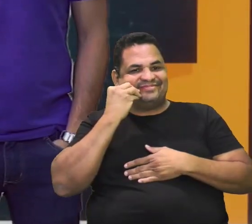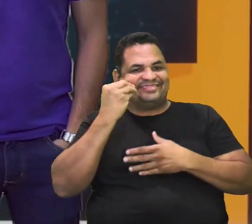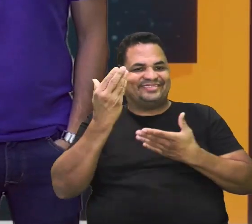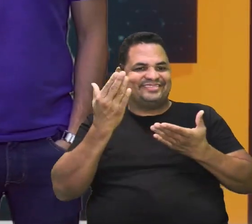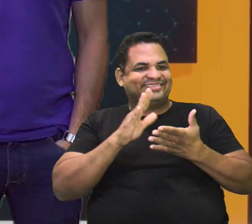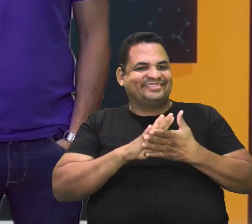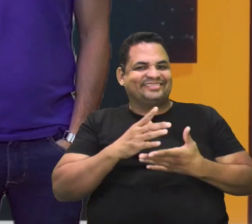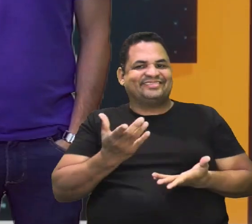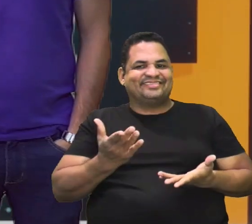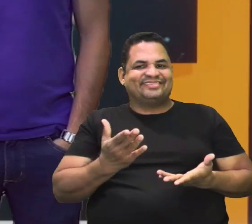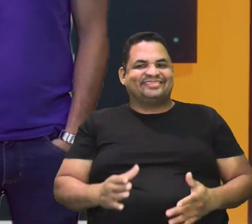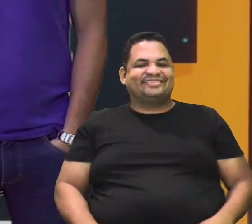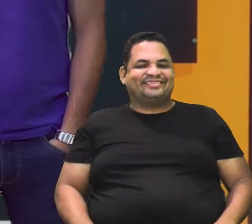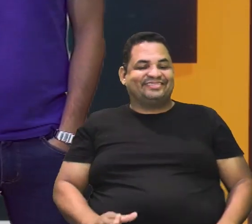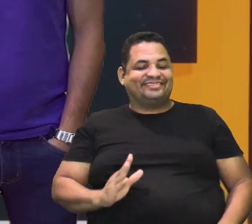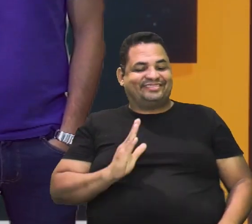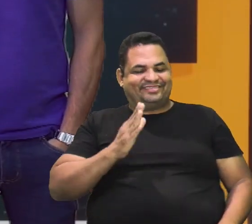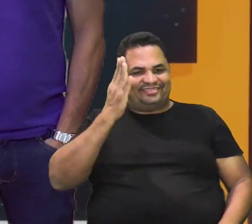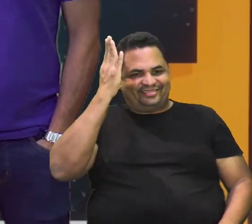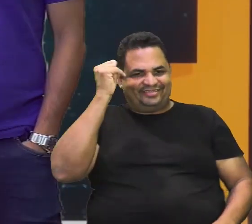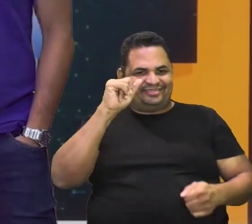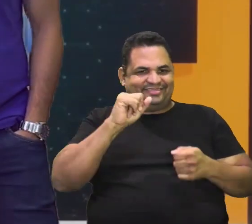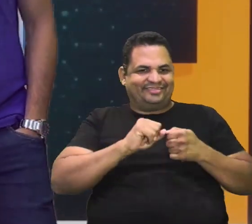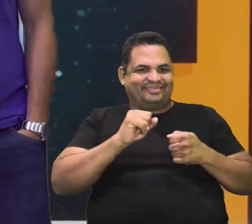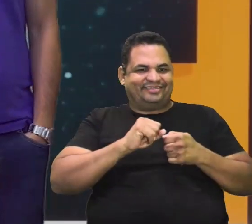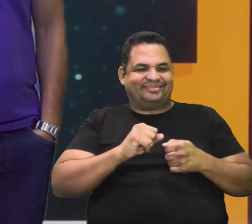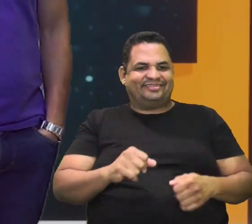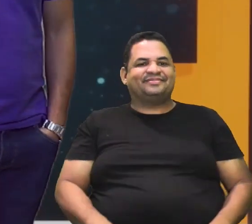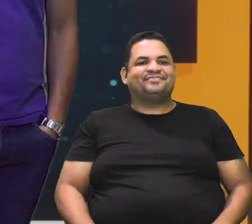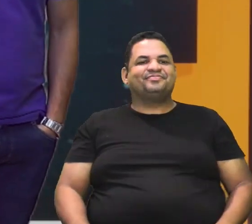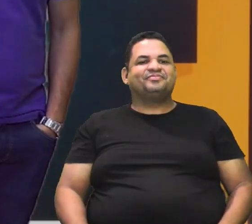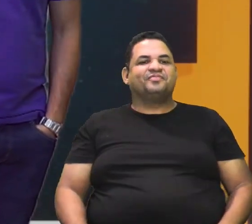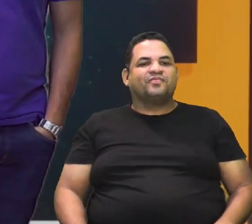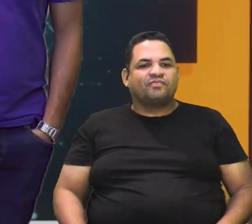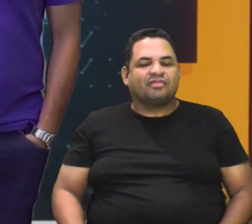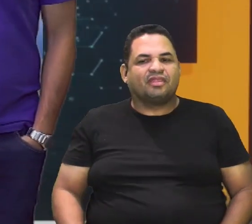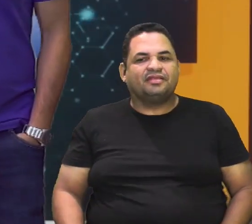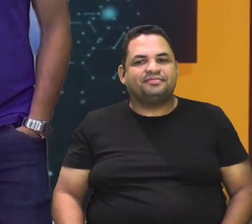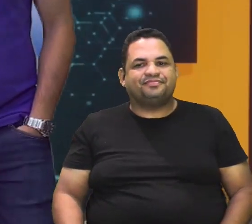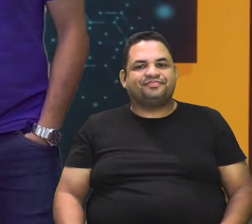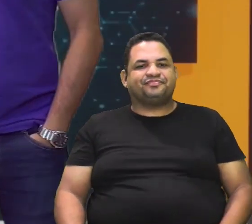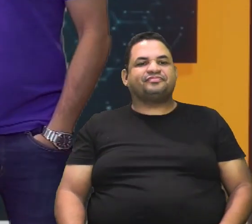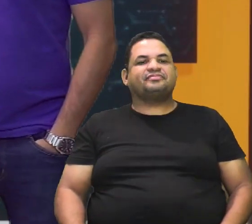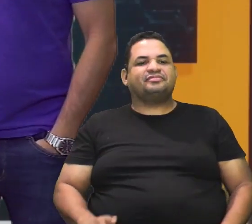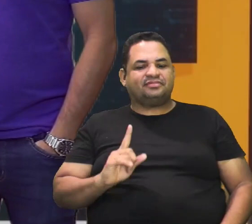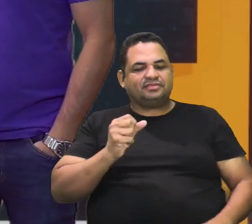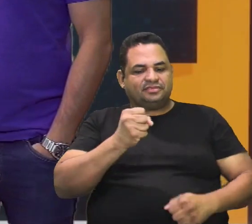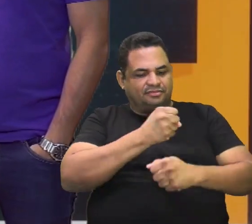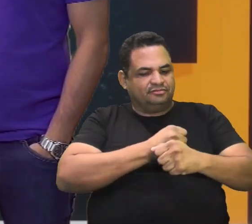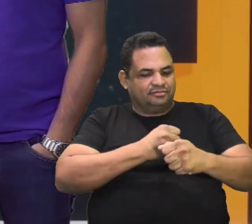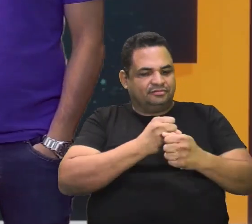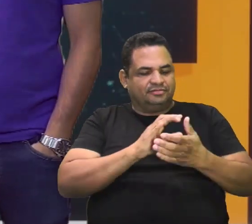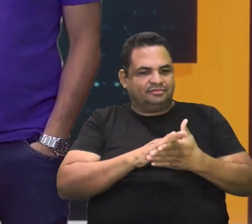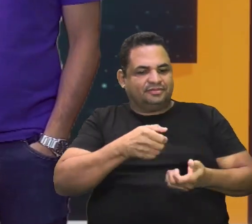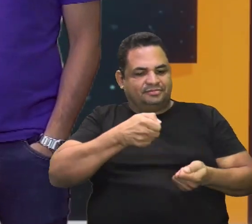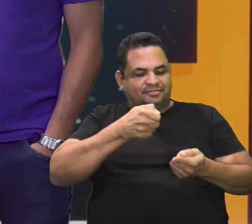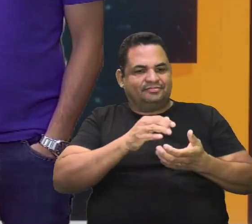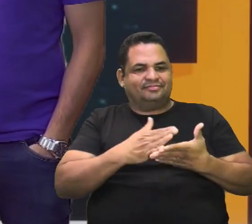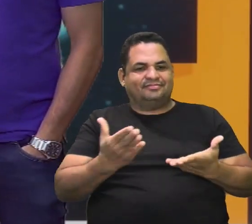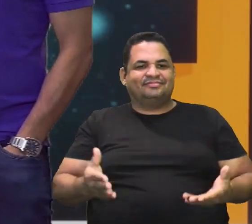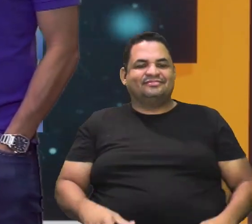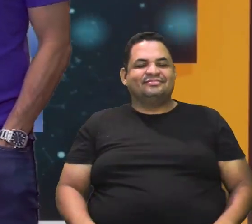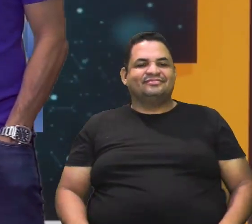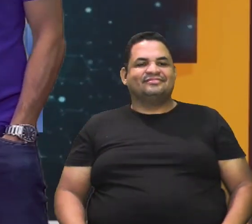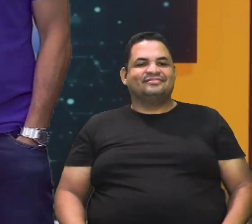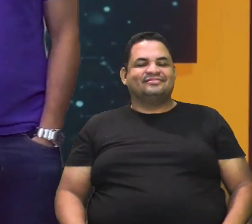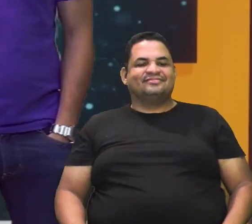uma canjiquinha aí. Tentar, não, você sabe fazer já. Não, eu sei fazer. Vou tentar fazer e ter tempo pra fazer, né? Levou tua panela embora? Levei. Então Tá, quem